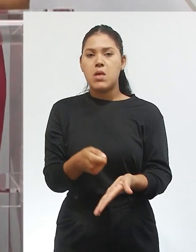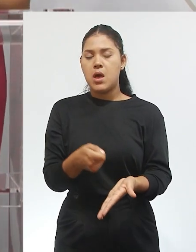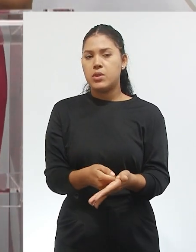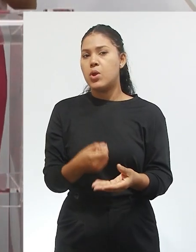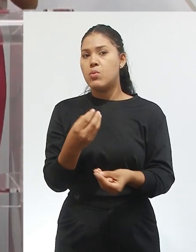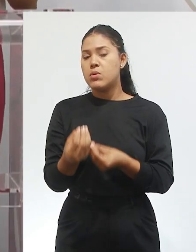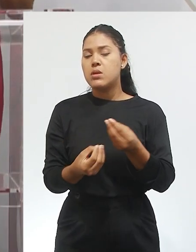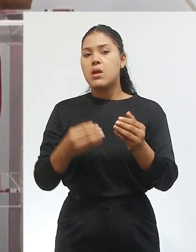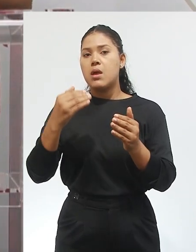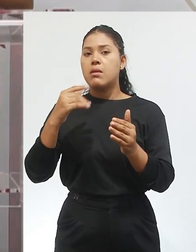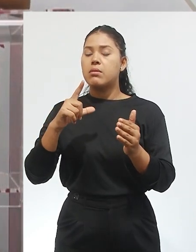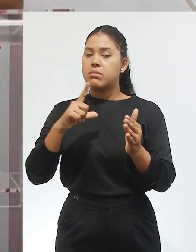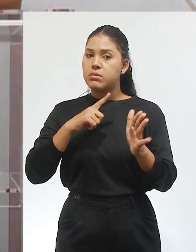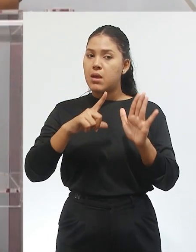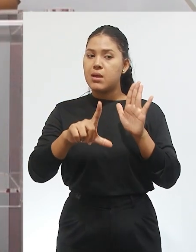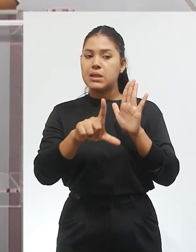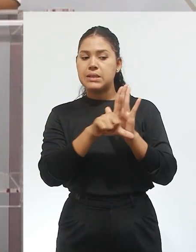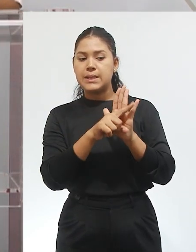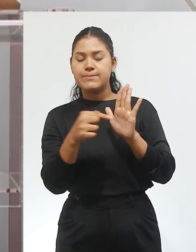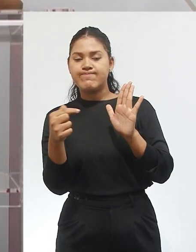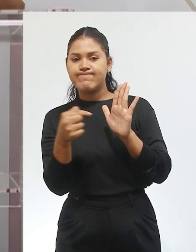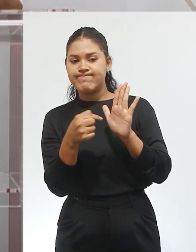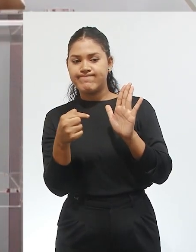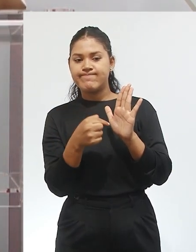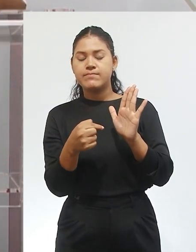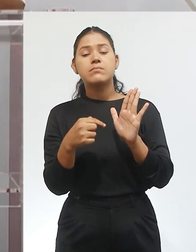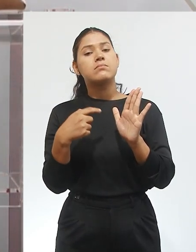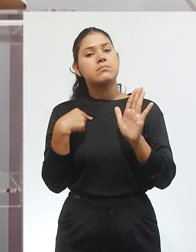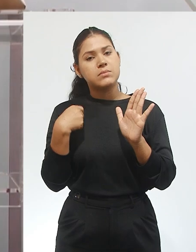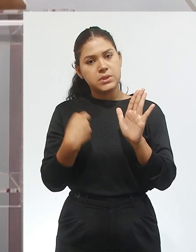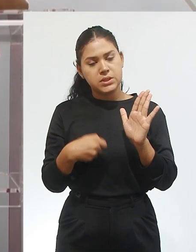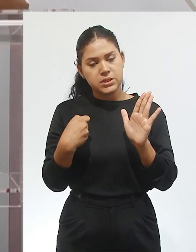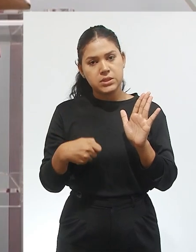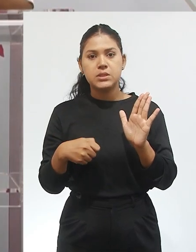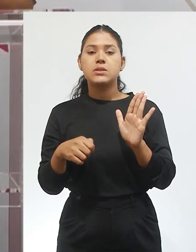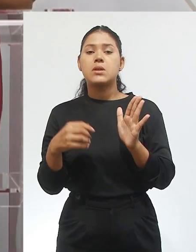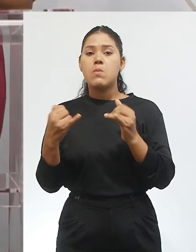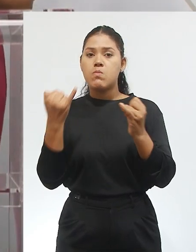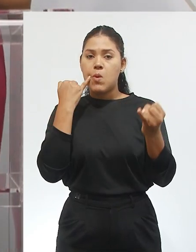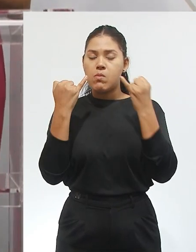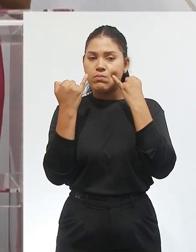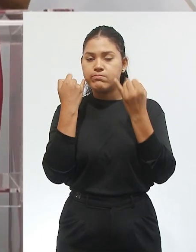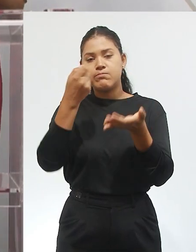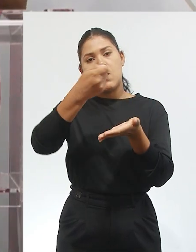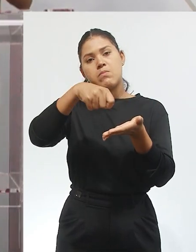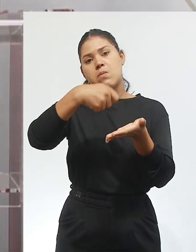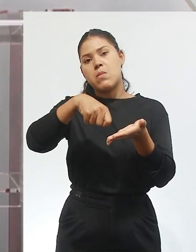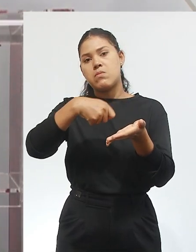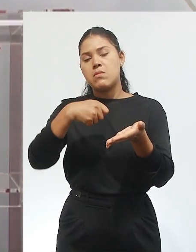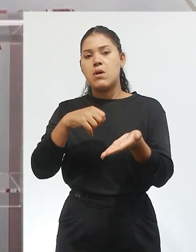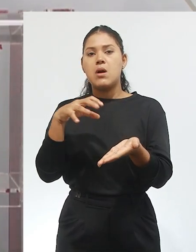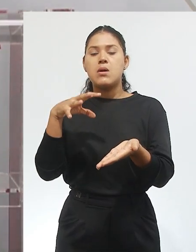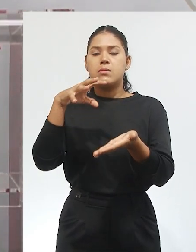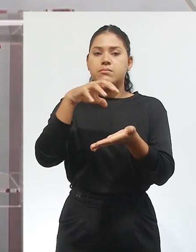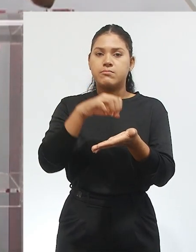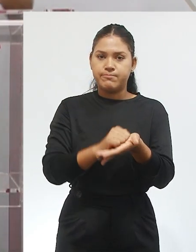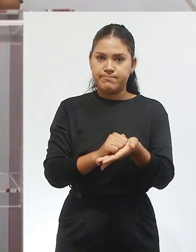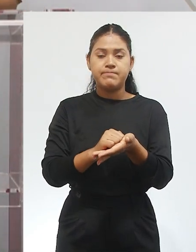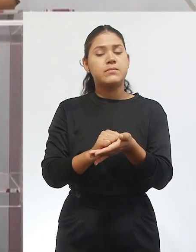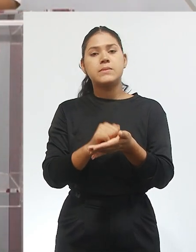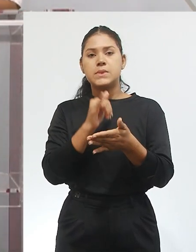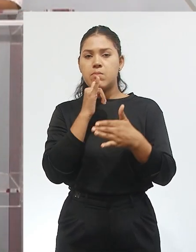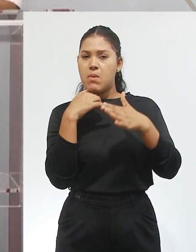devem, conforme a lei, seguir, deve ser registrado conforme a lei, ou seja, determinada